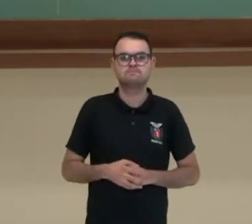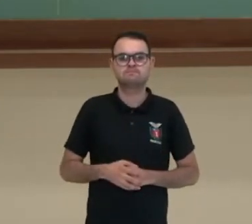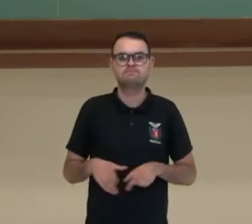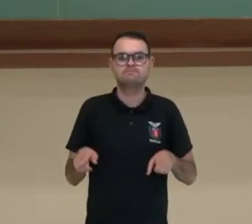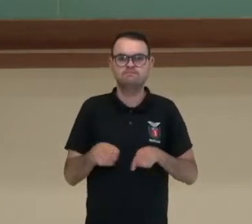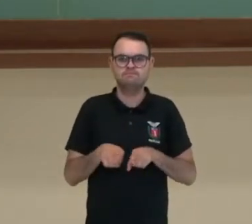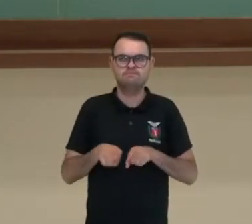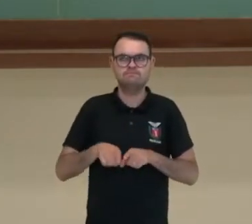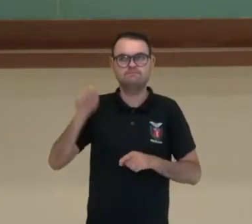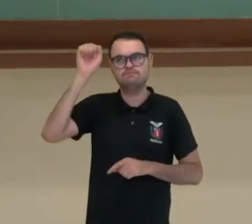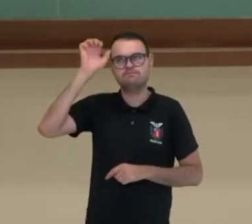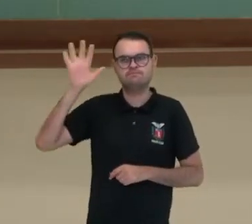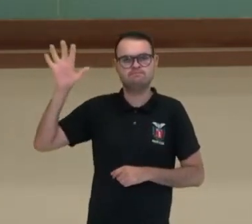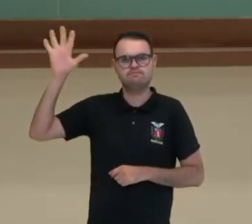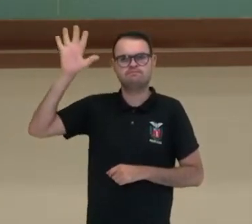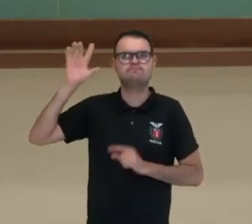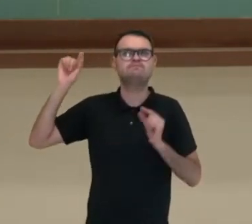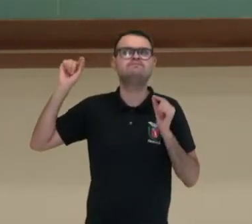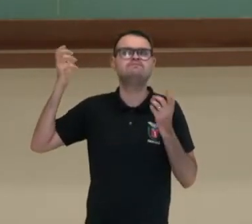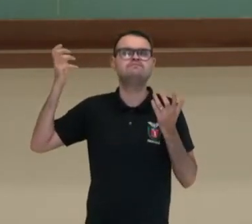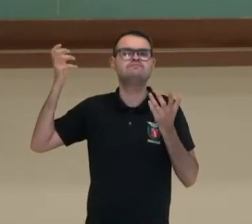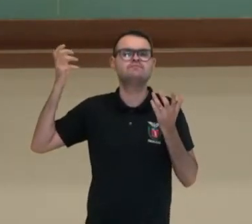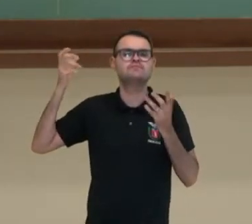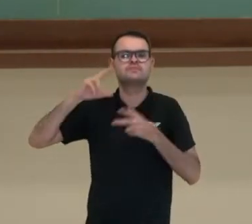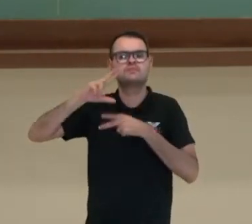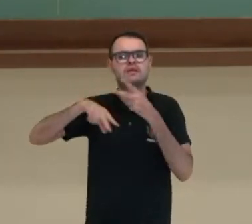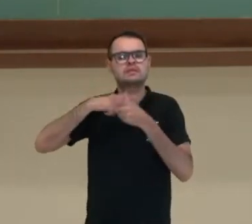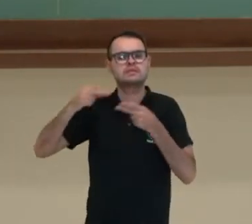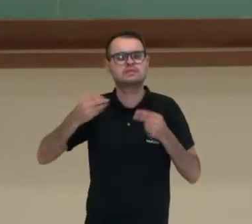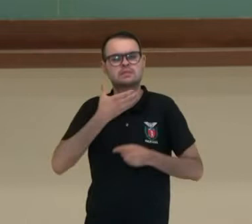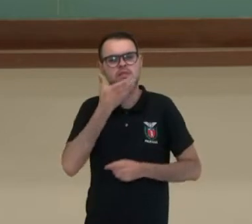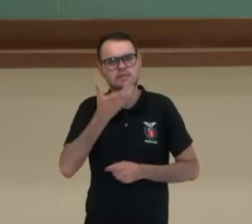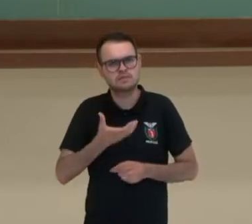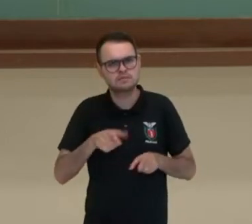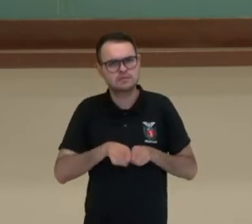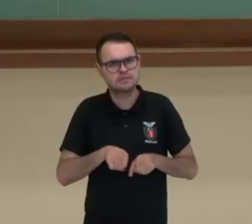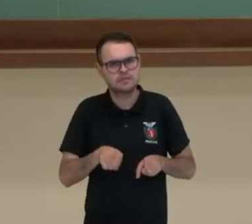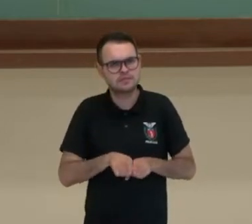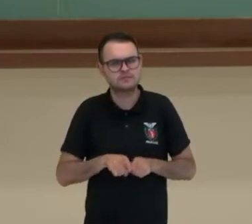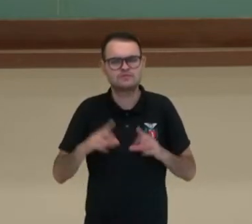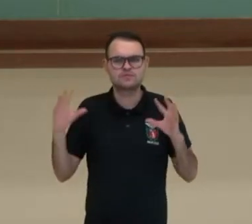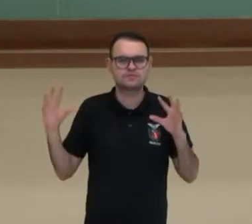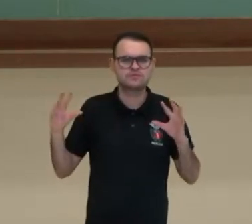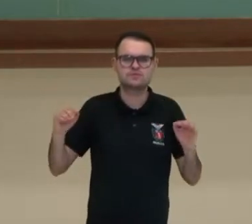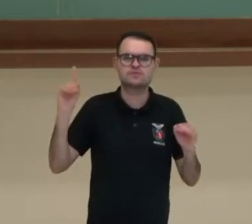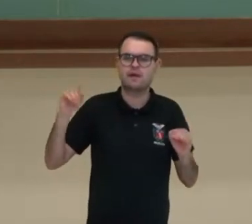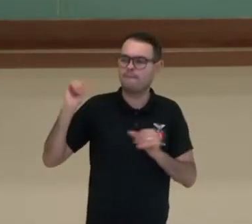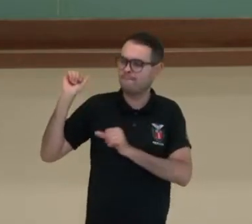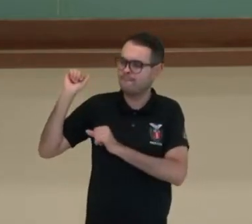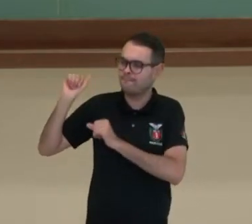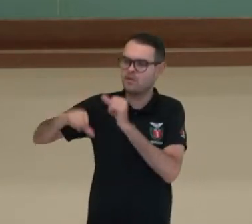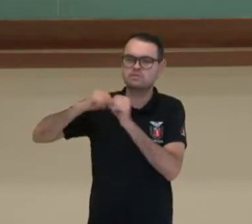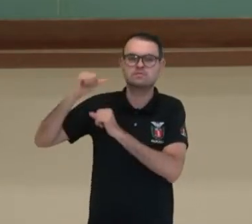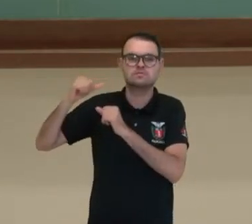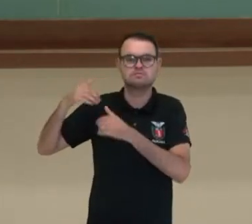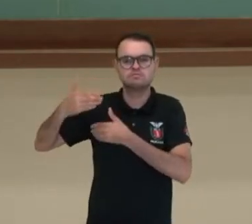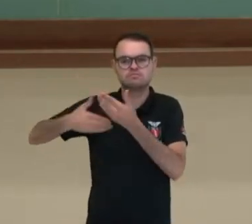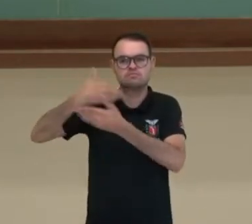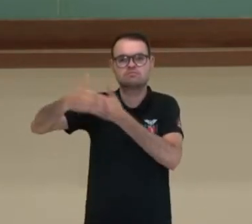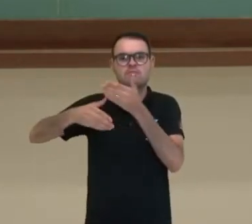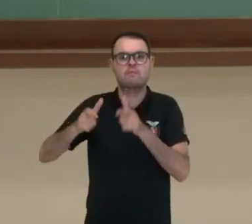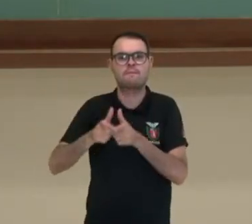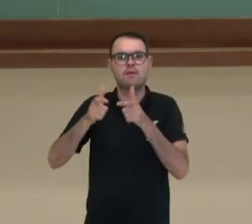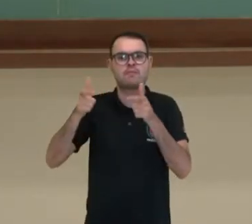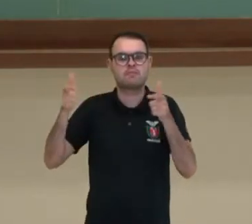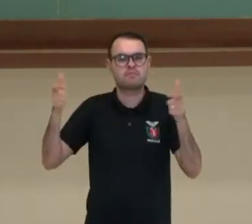pessoas de o que elas querem de um presente de Natal. Tudo isso aí é uma mudança que vem justamente com um processo de